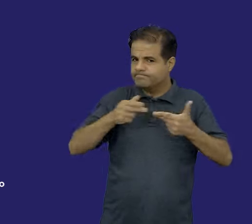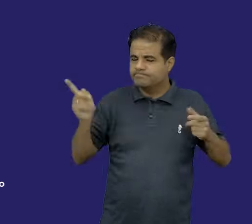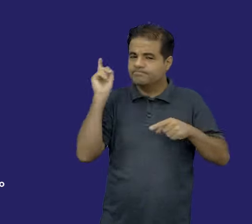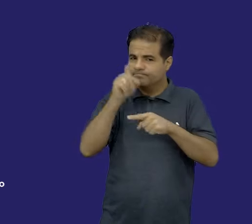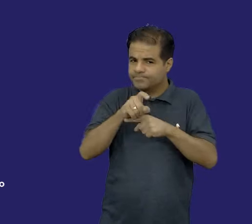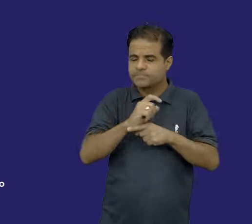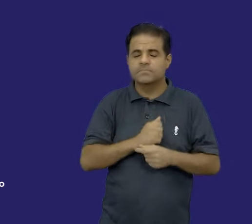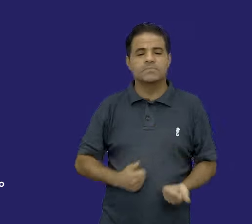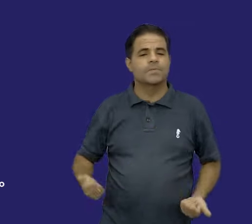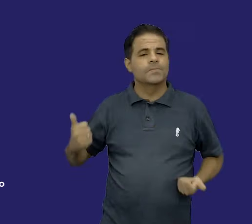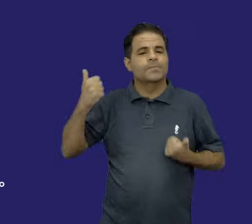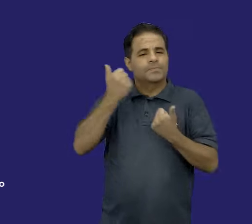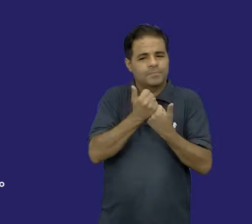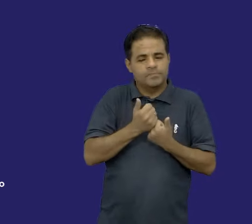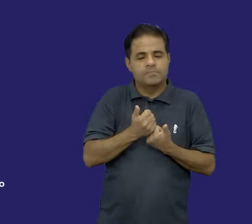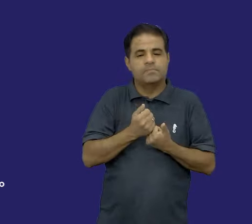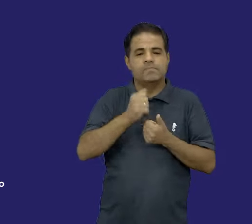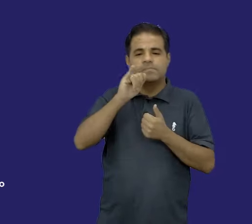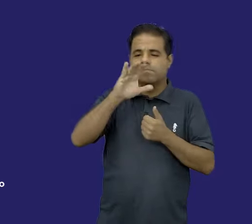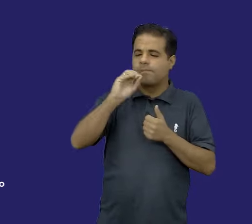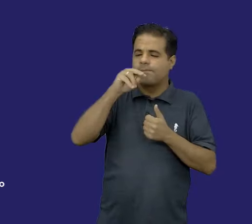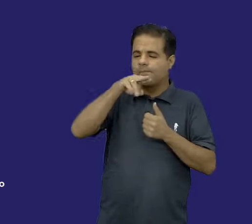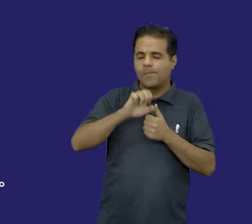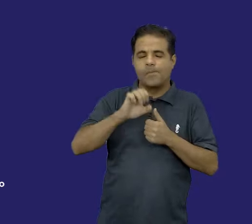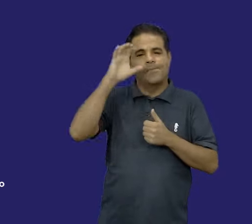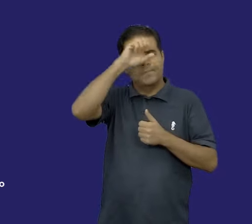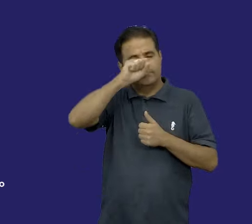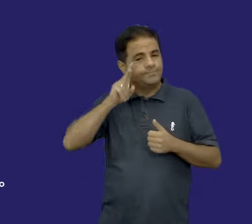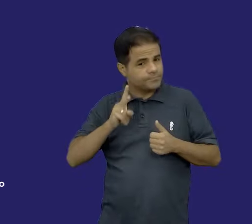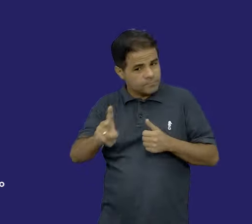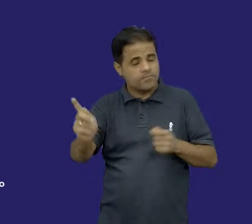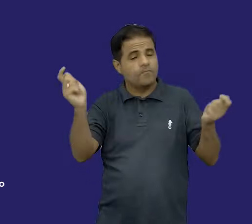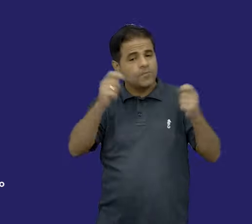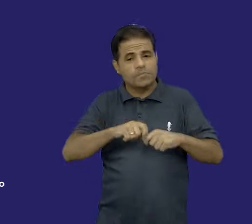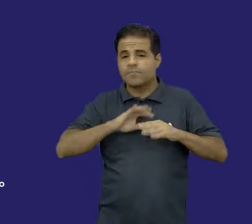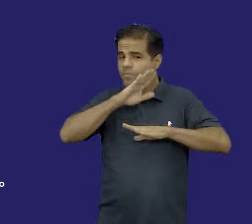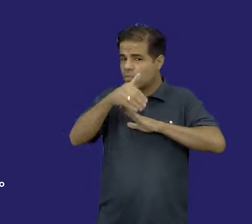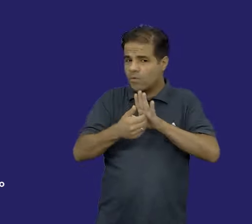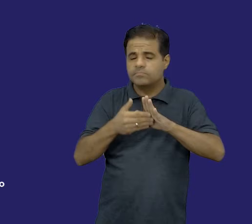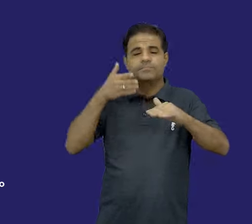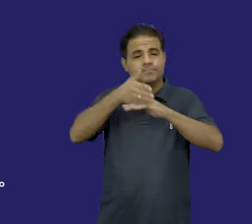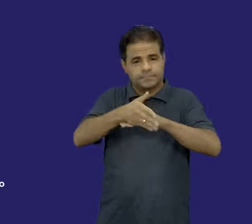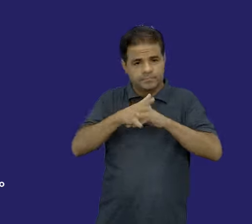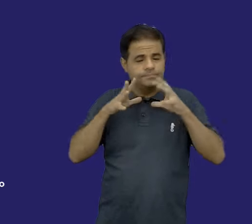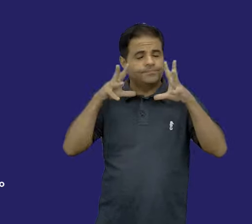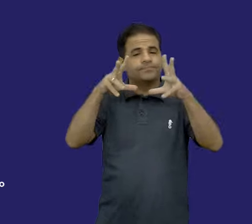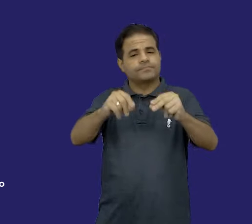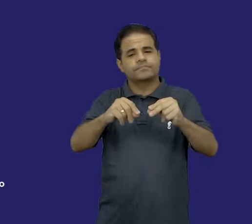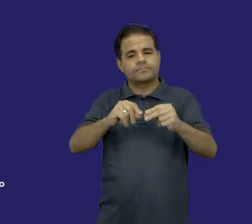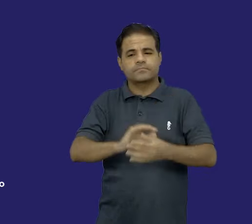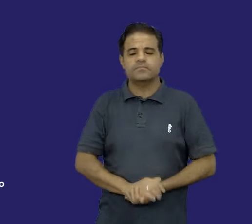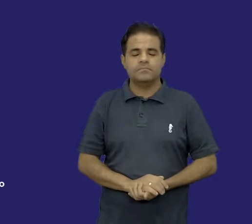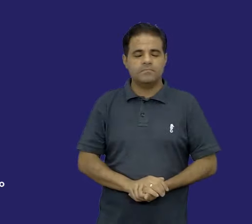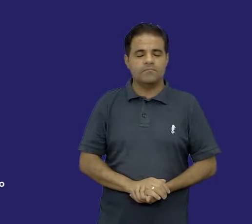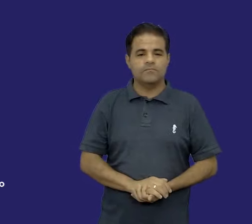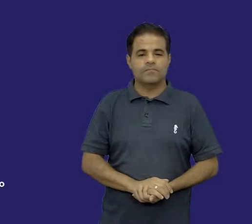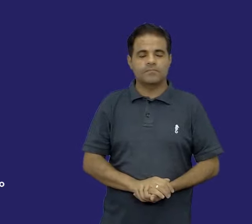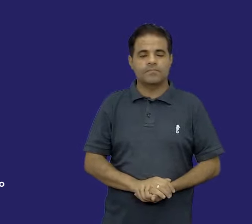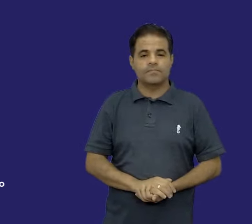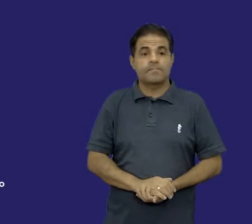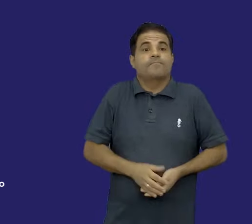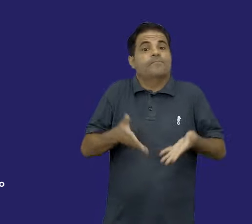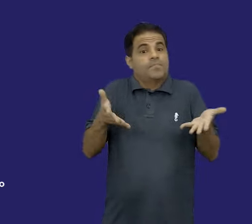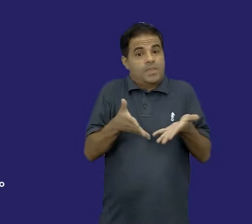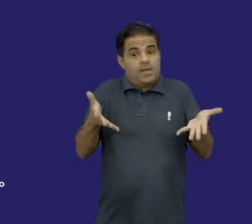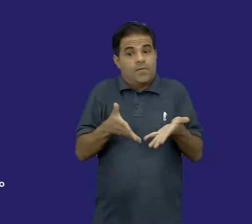apoio ao currículo e no ícone do aprender sempre, vocês também acessam todos eles. Bom,